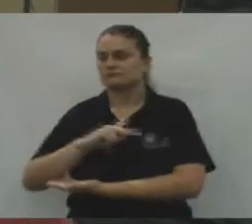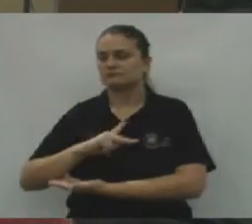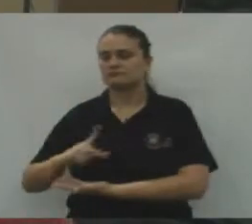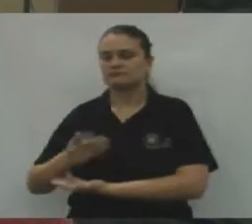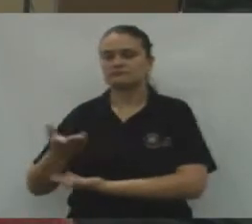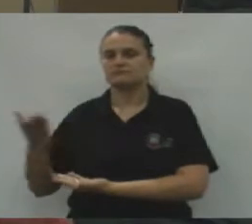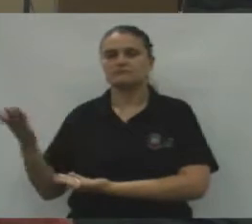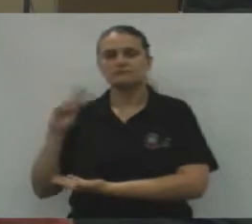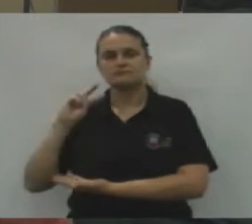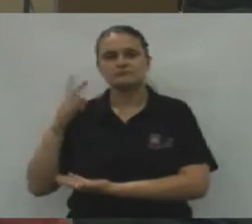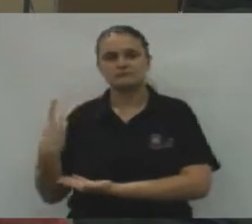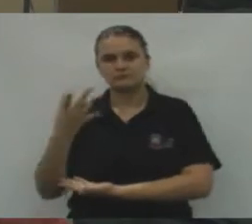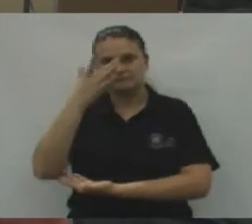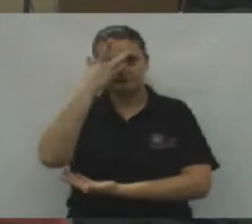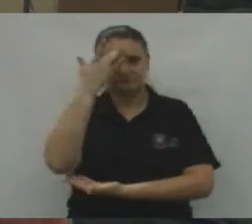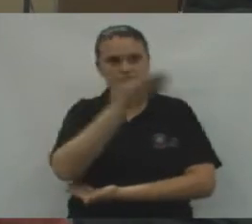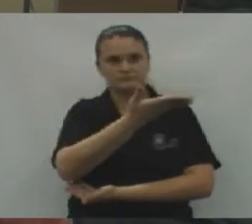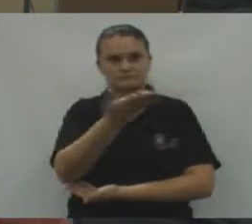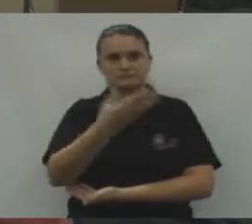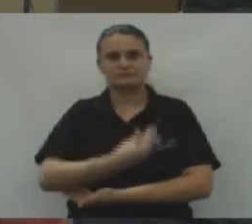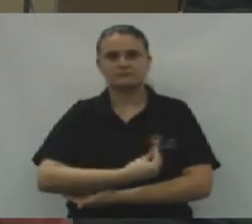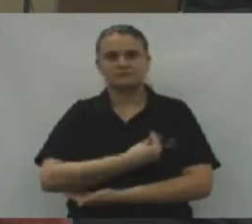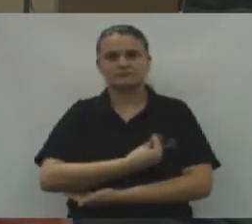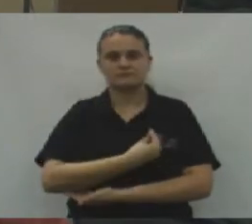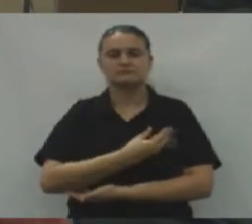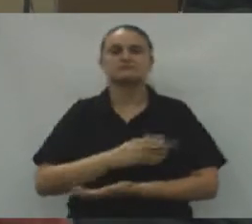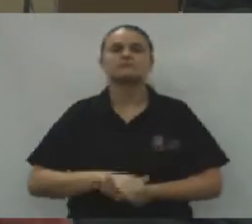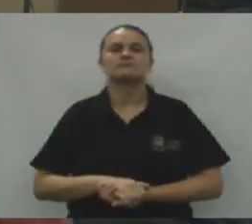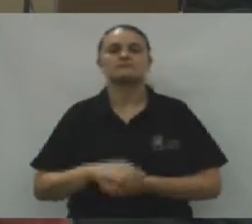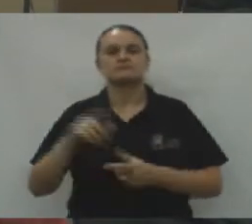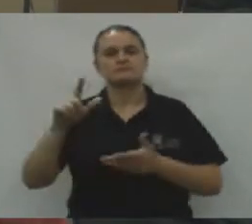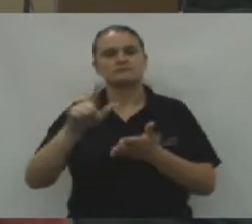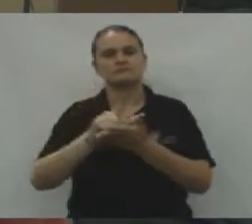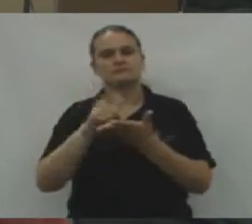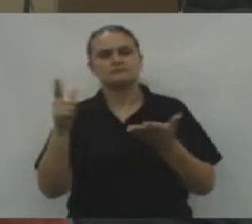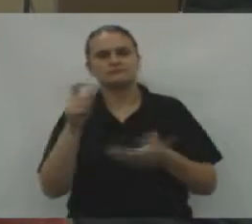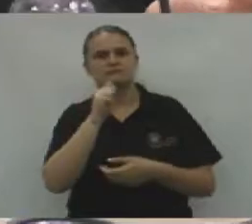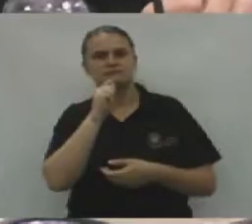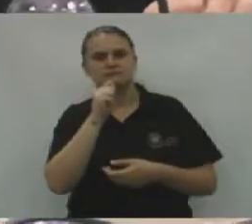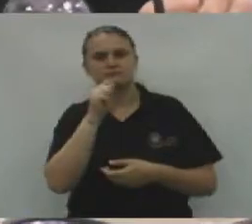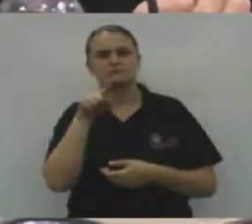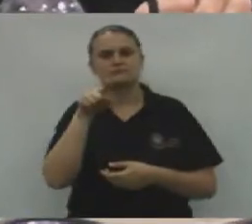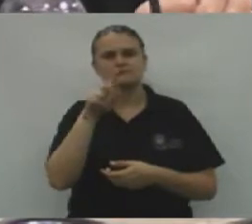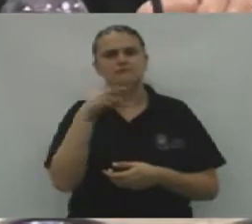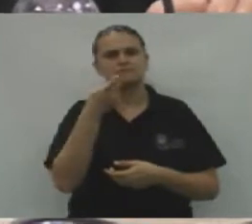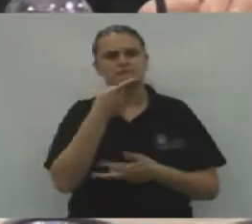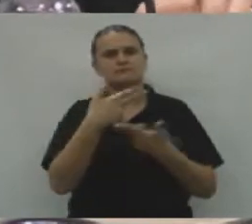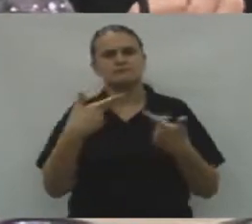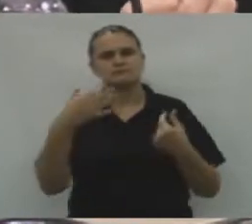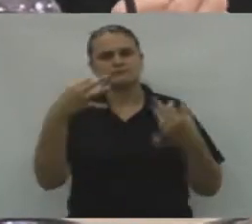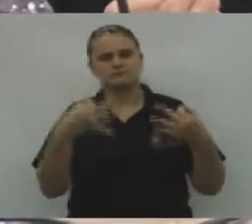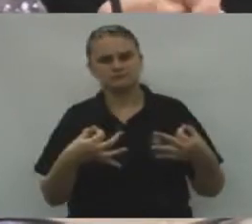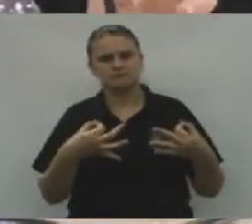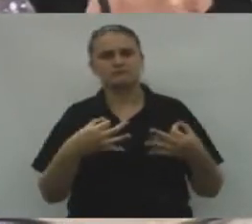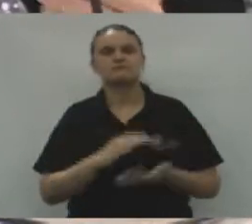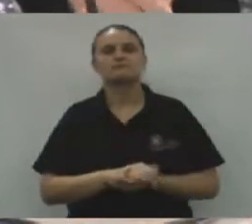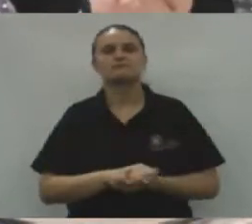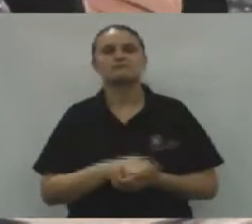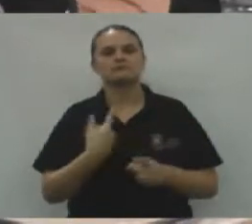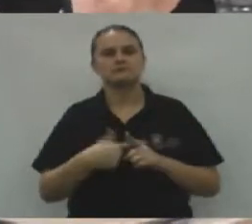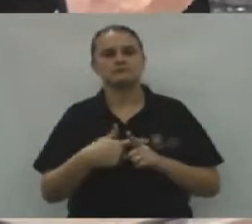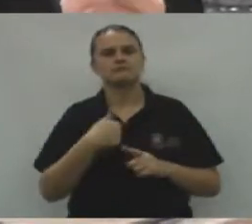colegas vereadores, munícipes e imprensa. Você falou uma coisa certa, que é o êxodo rural. Então,